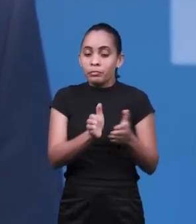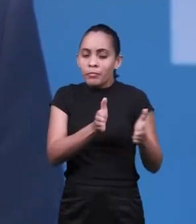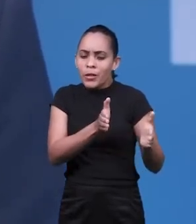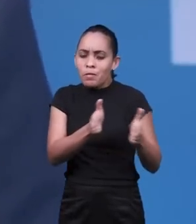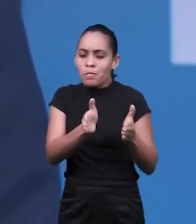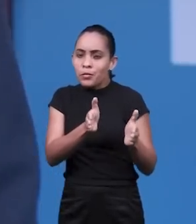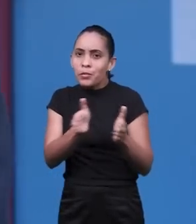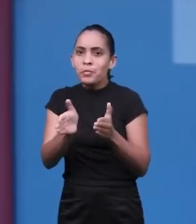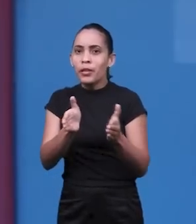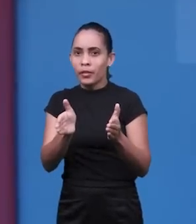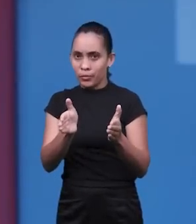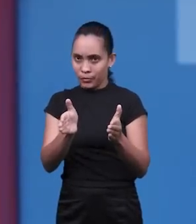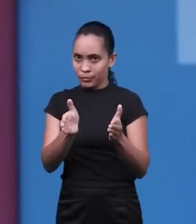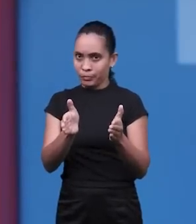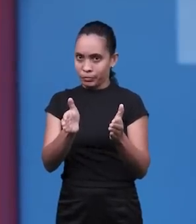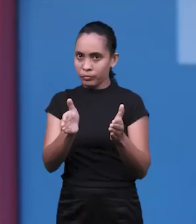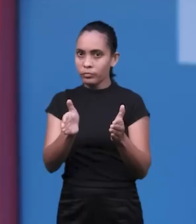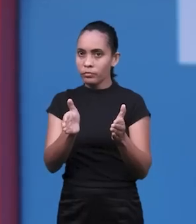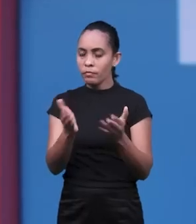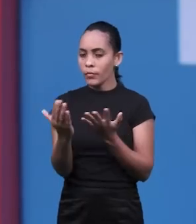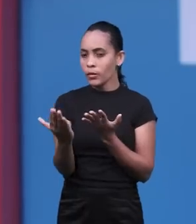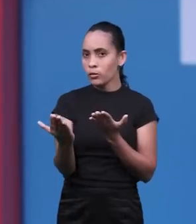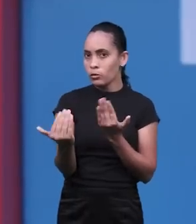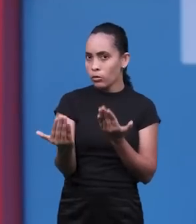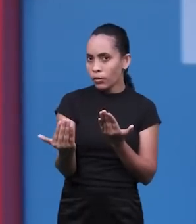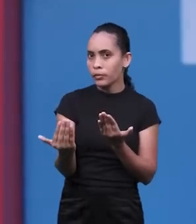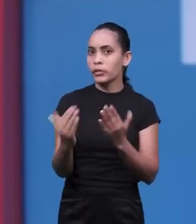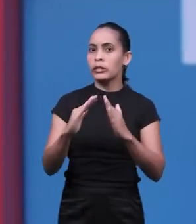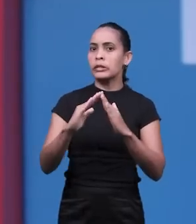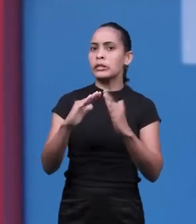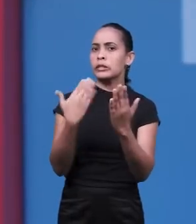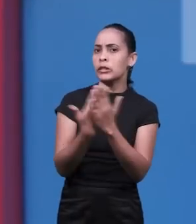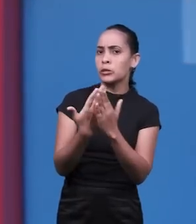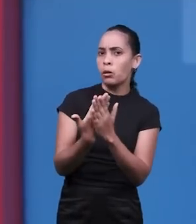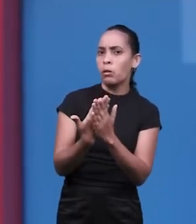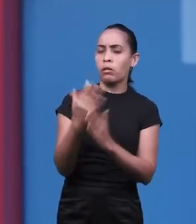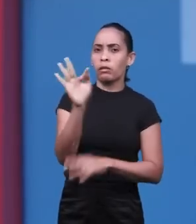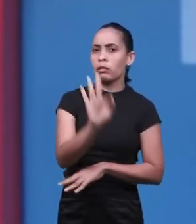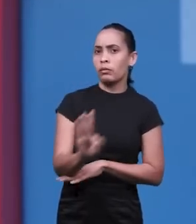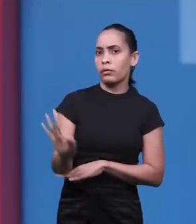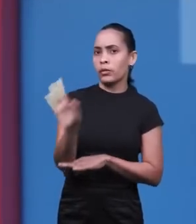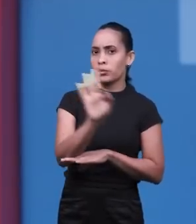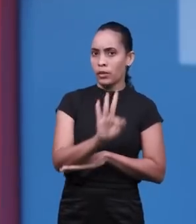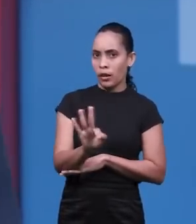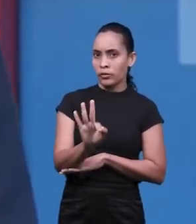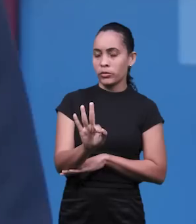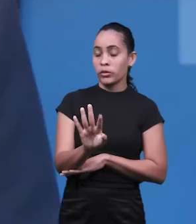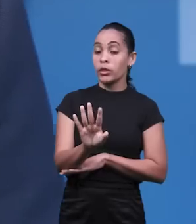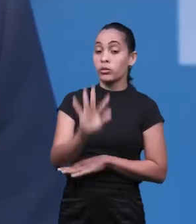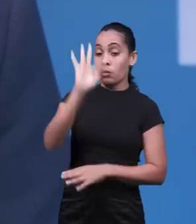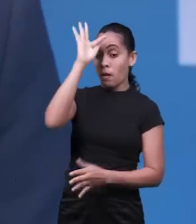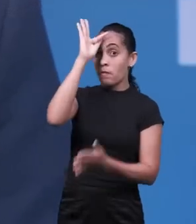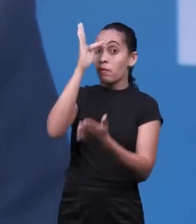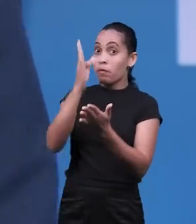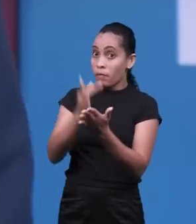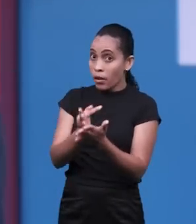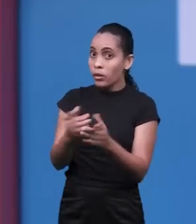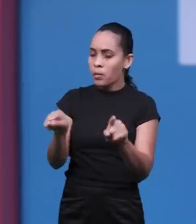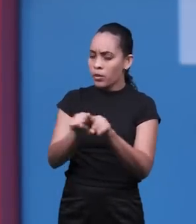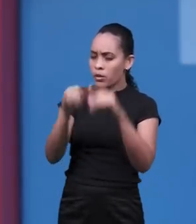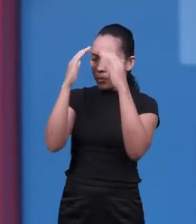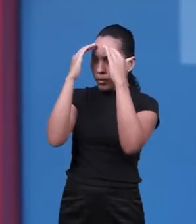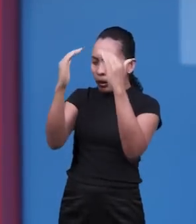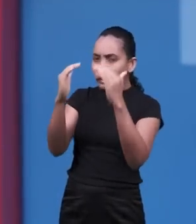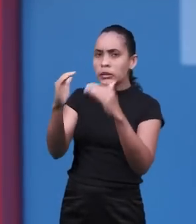jovem passa na sua sala de aula, entre os colegas da faculdade, até que a sua fé seja respeitada, seja até